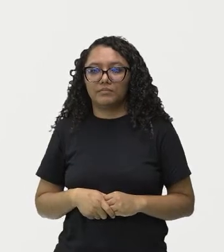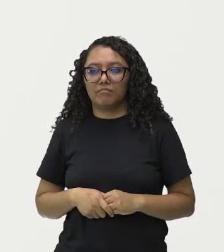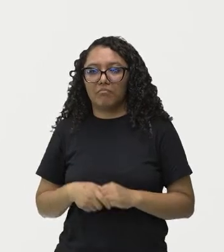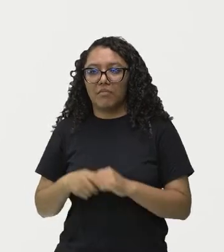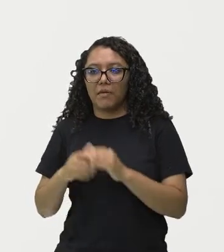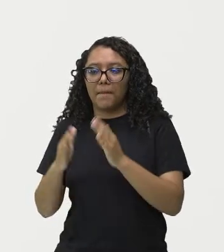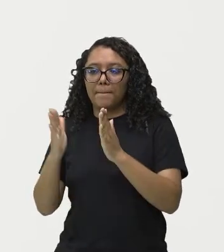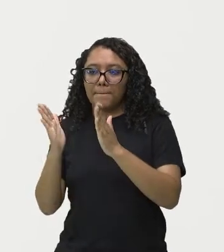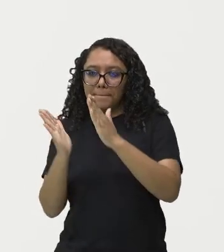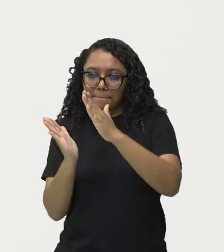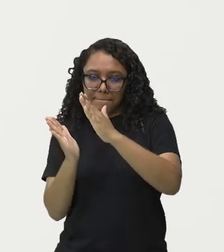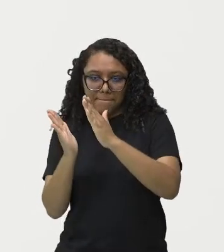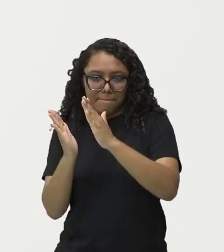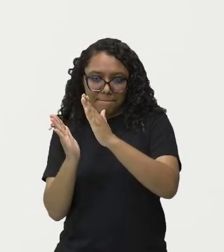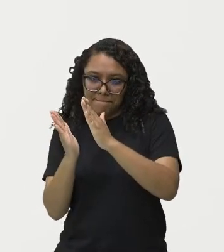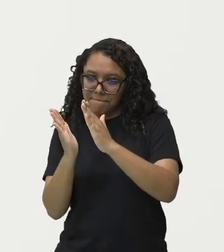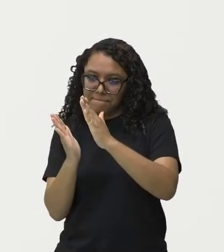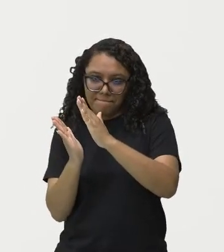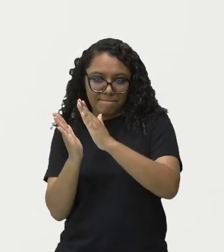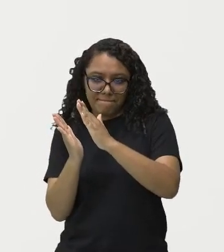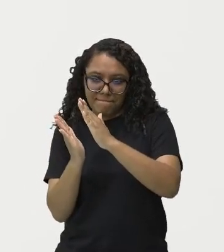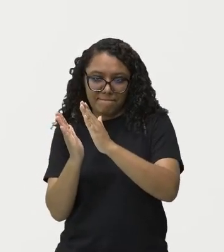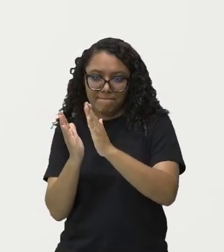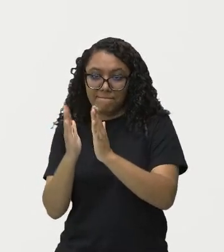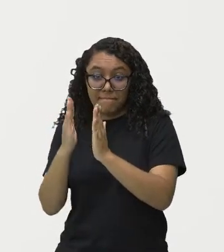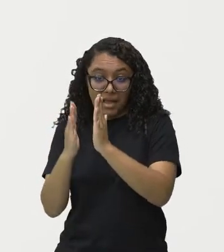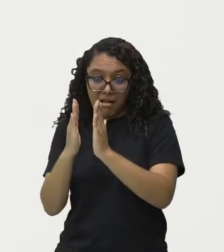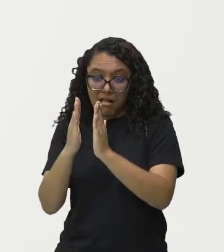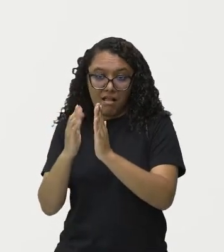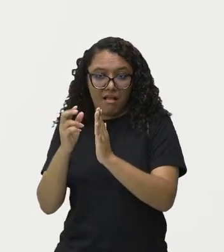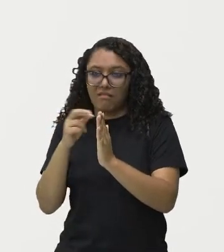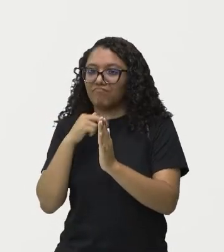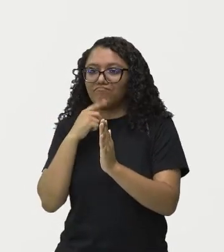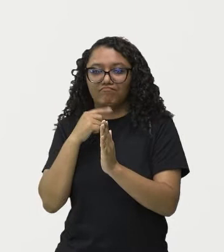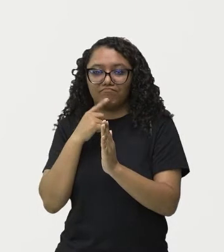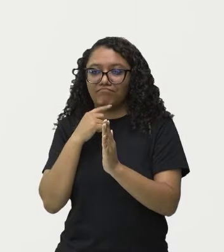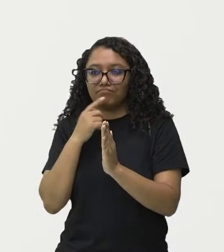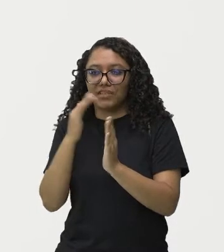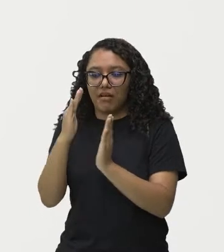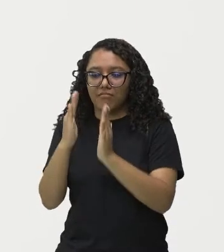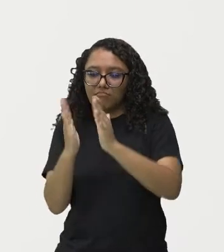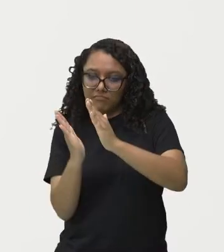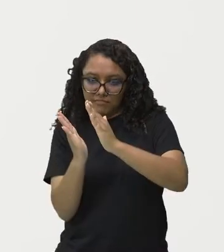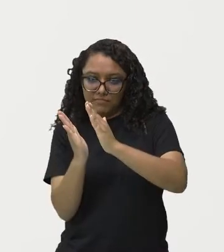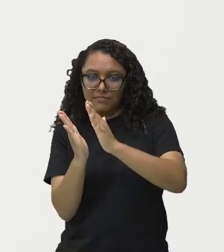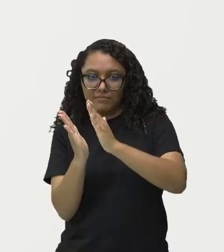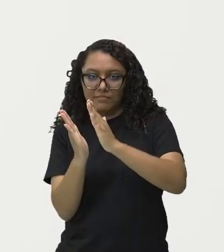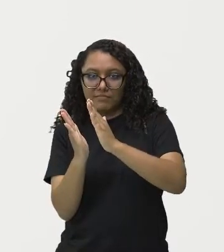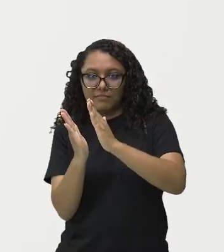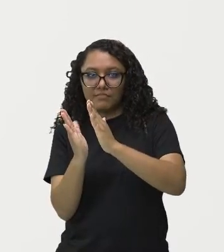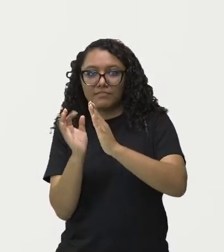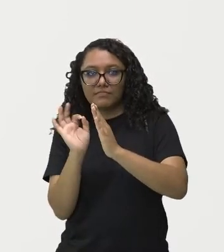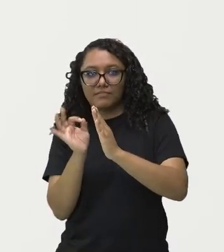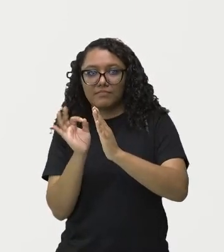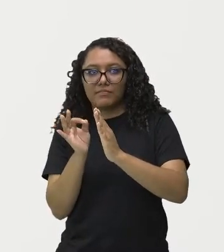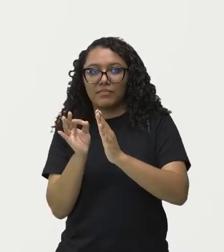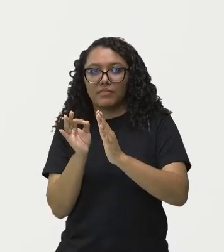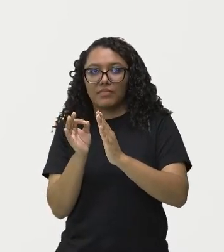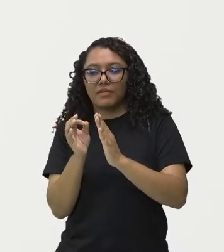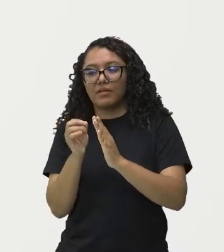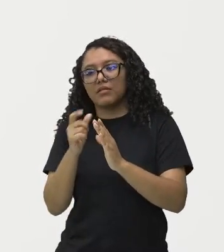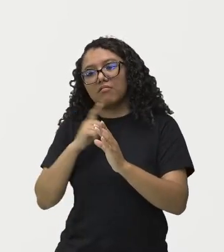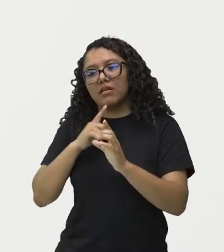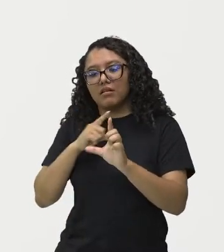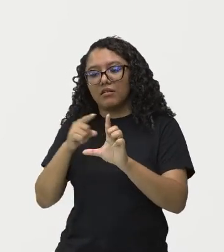paralela ao plano, ela já está um pouco inclinada. Então, com isso, eu tenho um ângulo aqui, ó, que é um ângulo